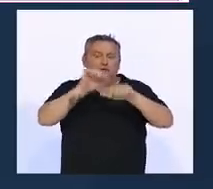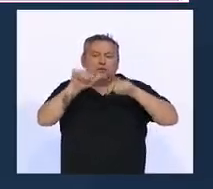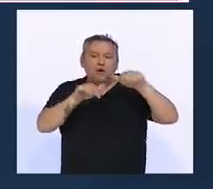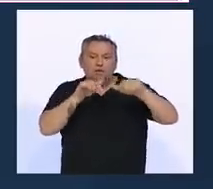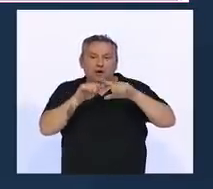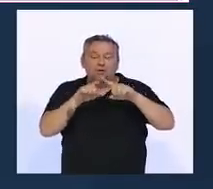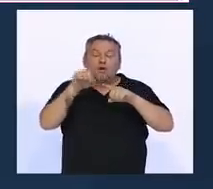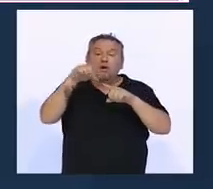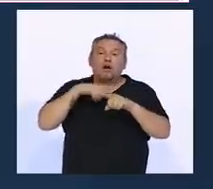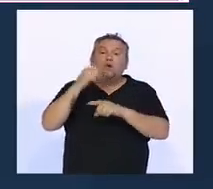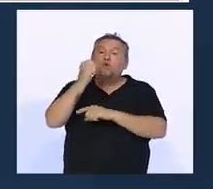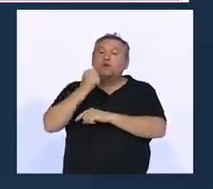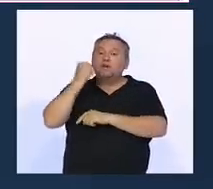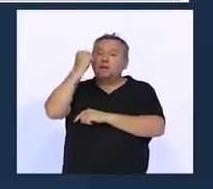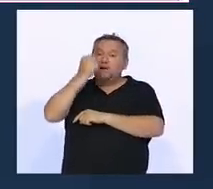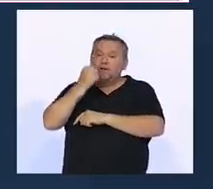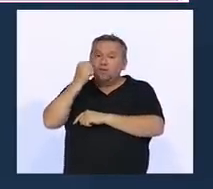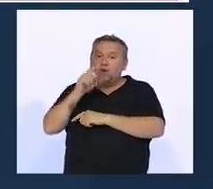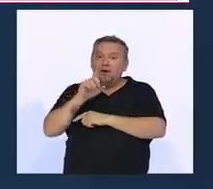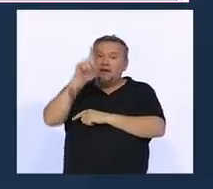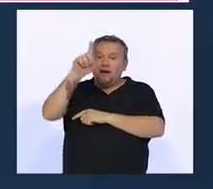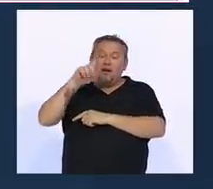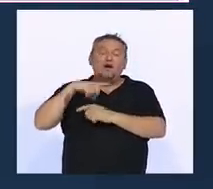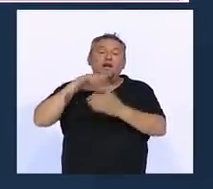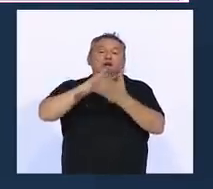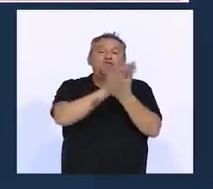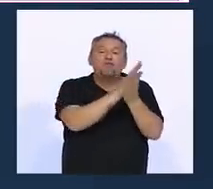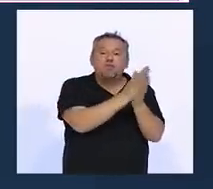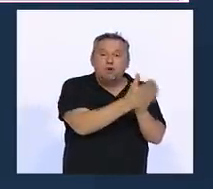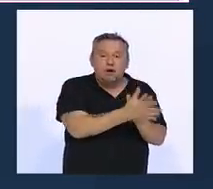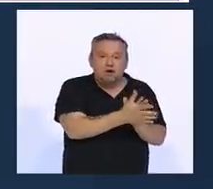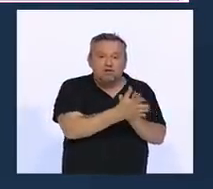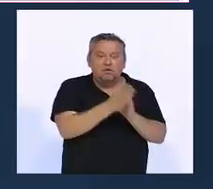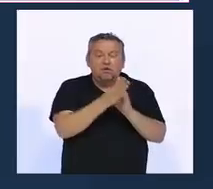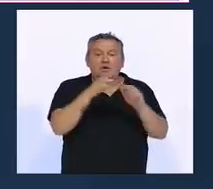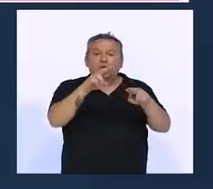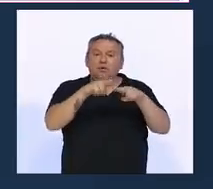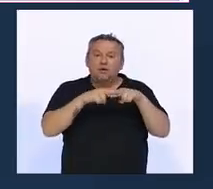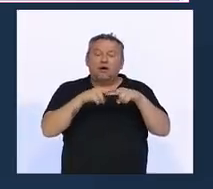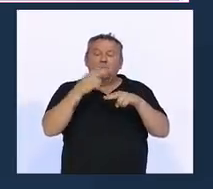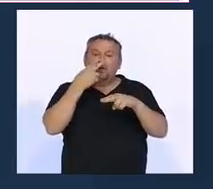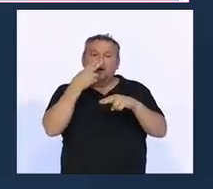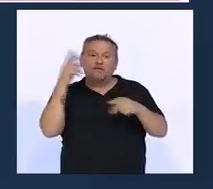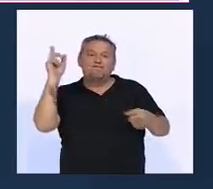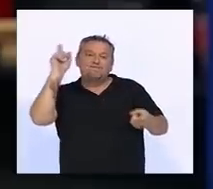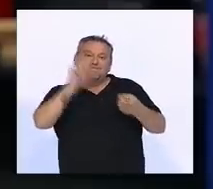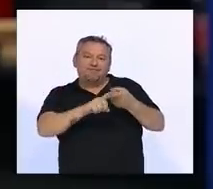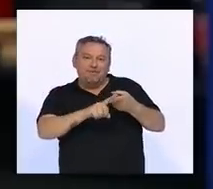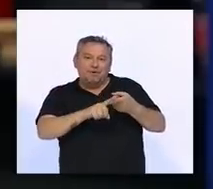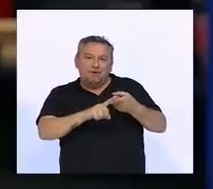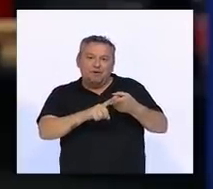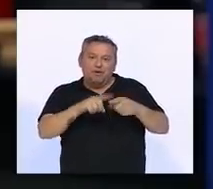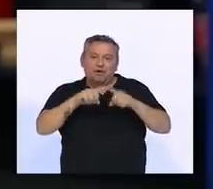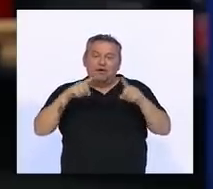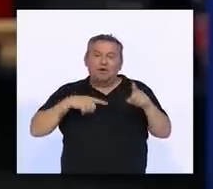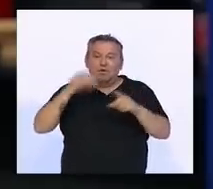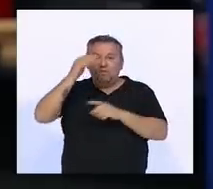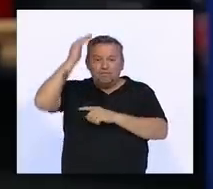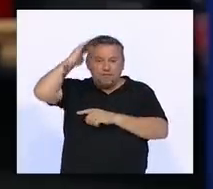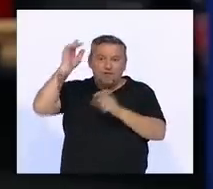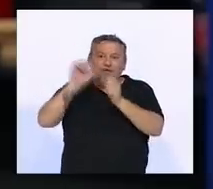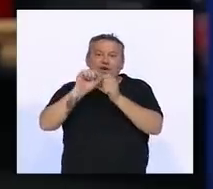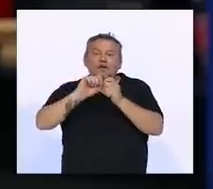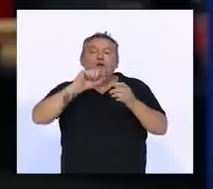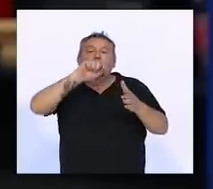Os senadores da base do Michel iam derrubar a matéria por conta desse caldo de vingança. Então, o Michel foi obrigado a fazer um